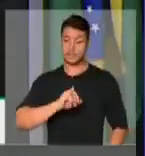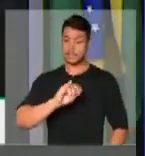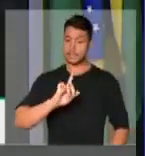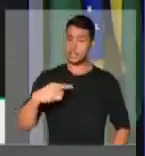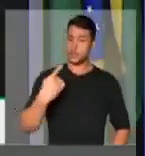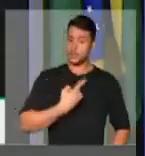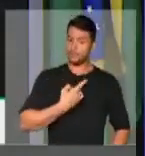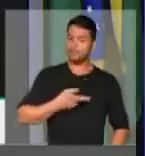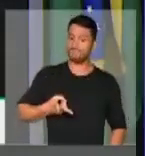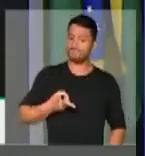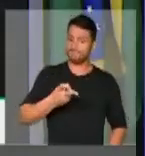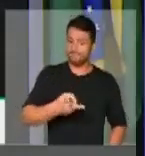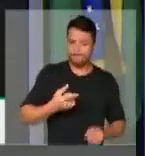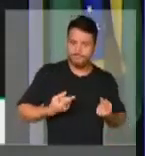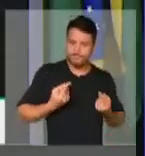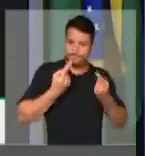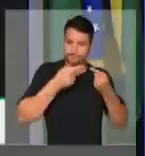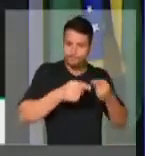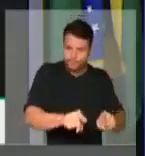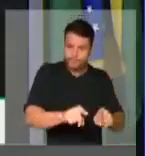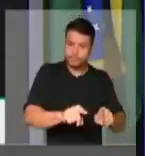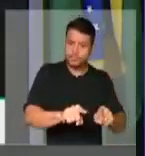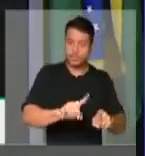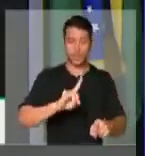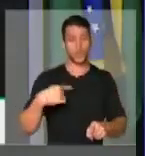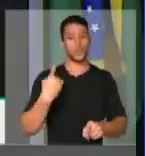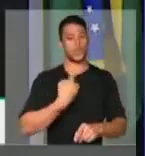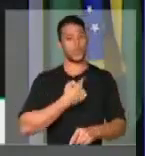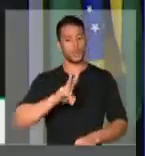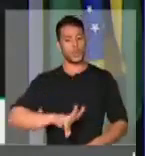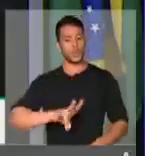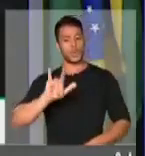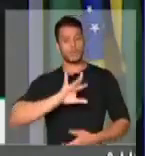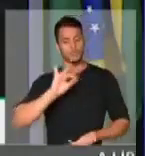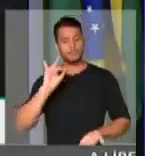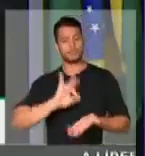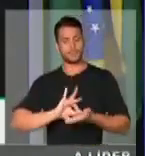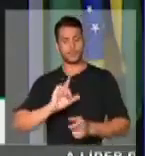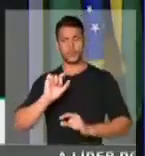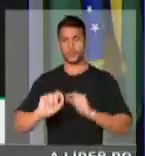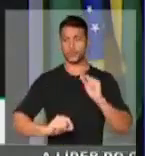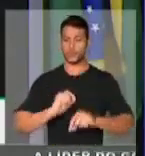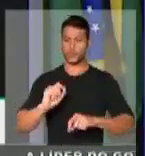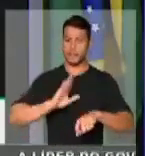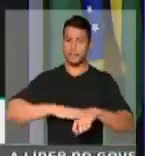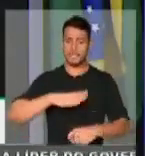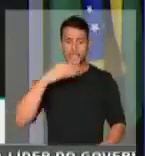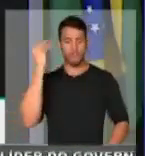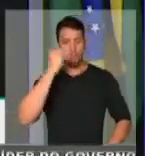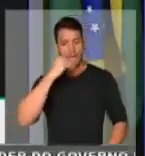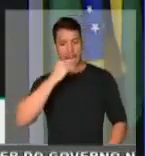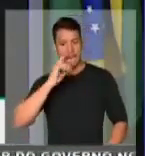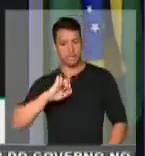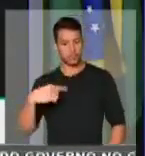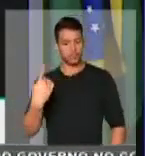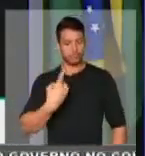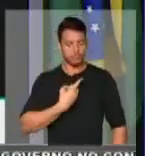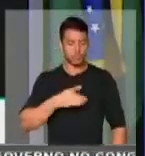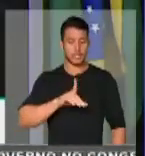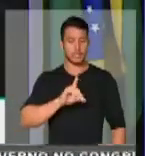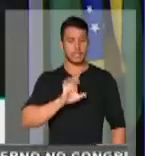nessa toada de ataques às instituições, estaremos tornando cada vez mais instável e frágil a nossa